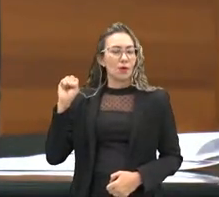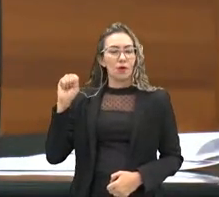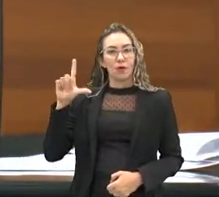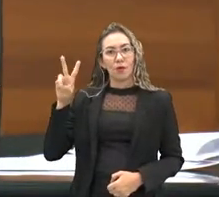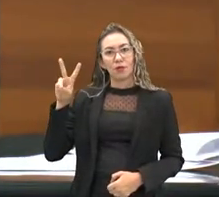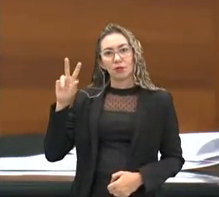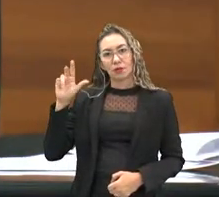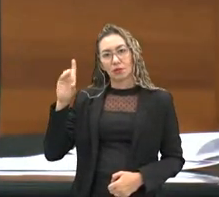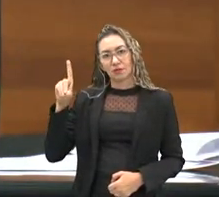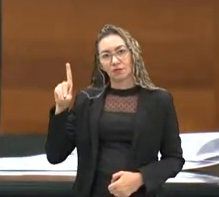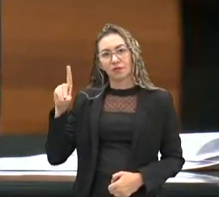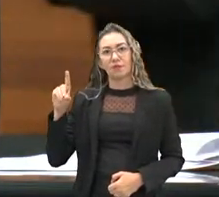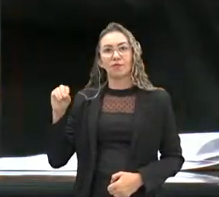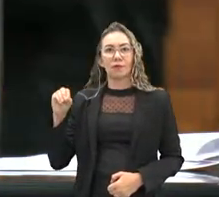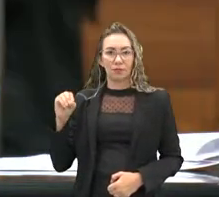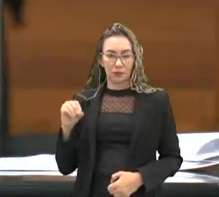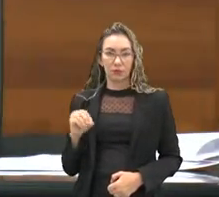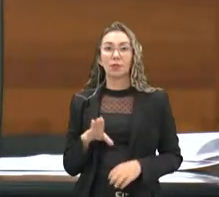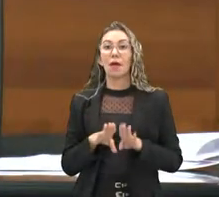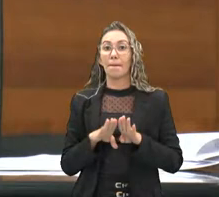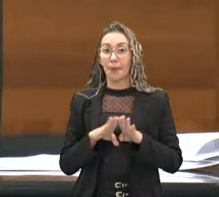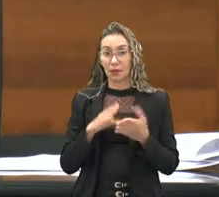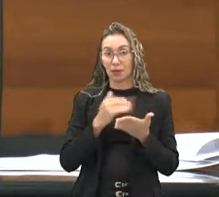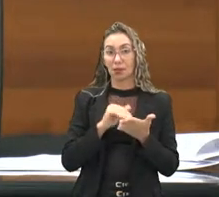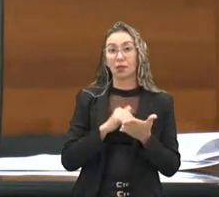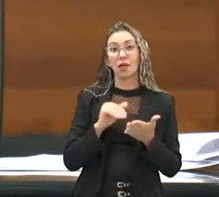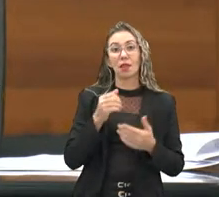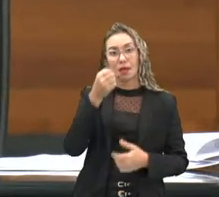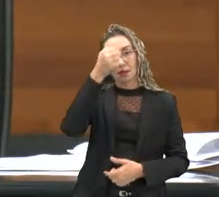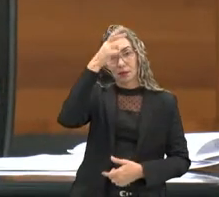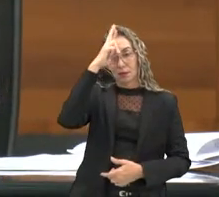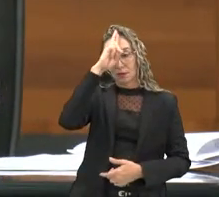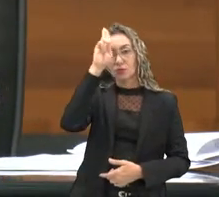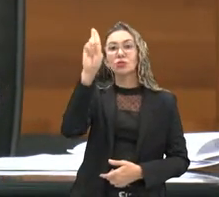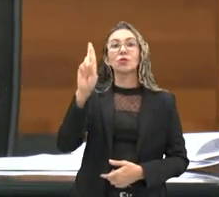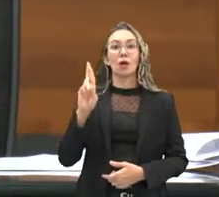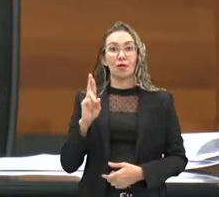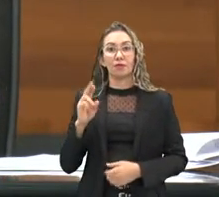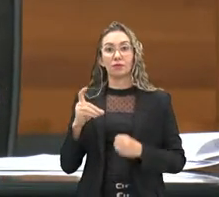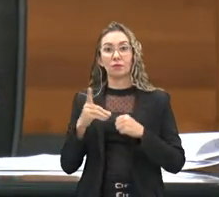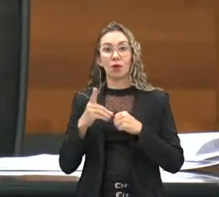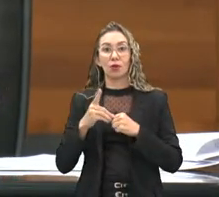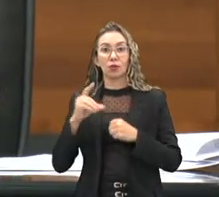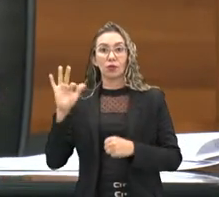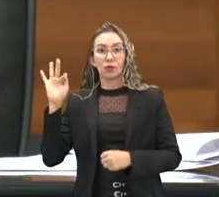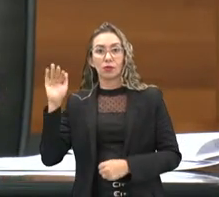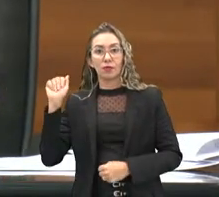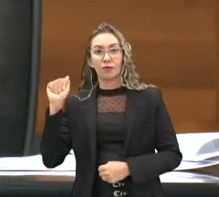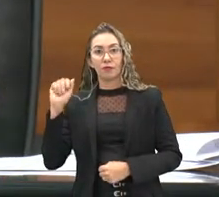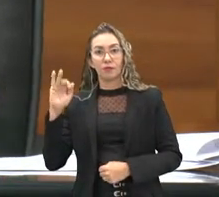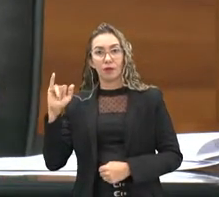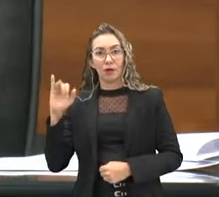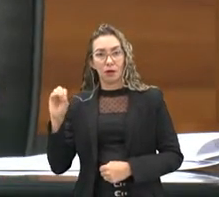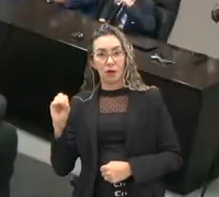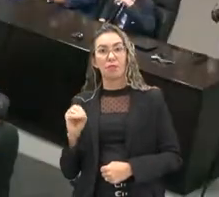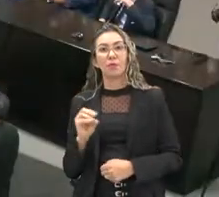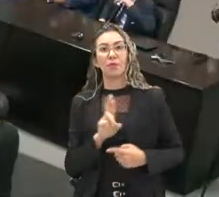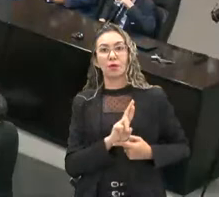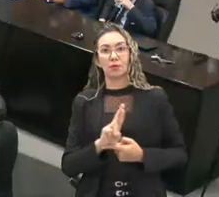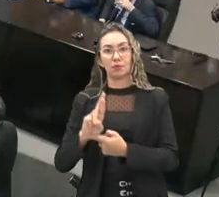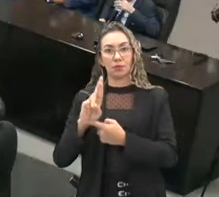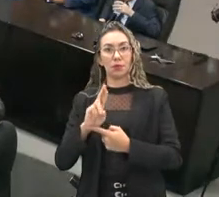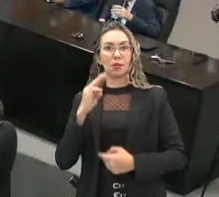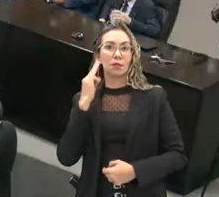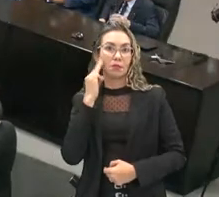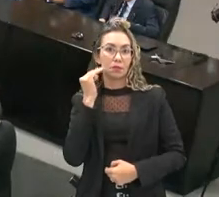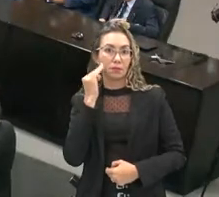secretário-chefe da Casa Civil, deputado federal, doutor Fábio Garcia, que representa nesse instante o governador Mauro Mendes,